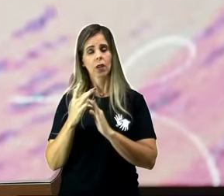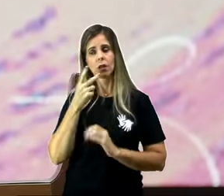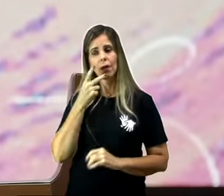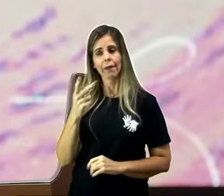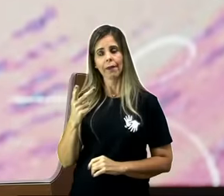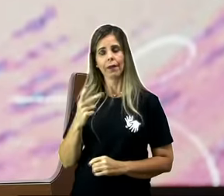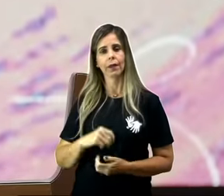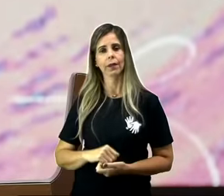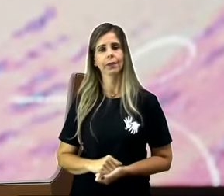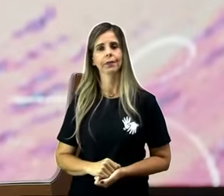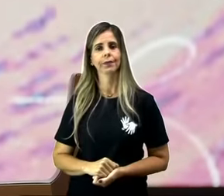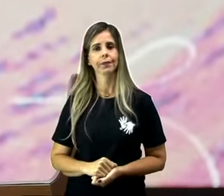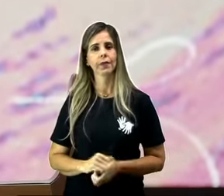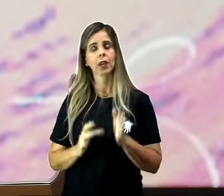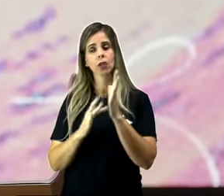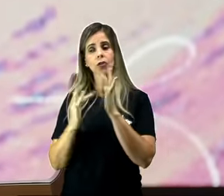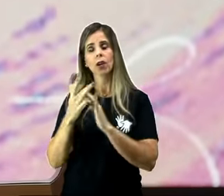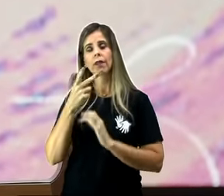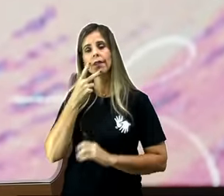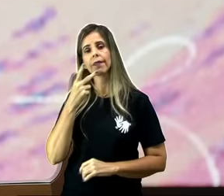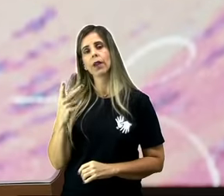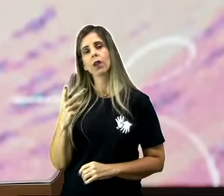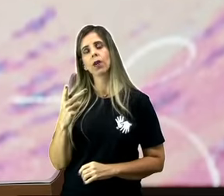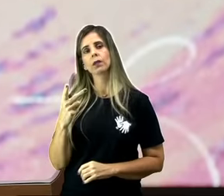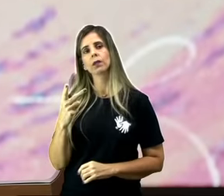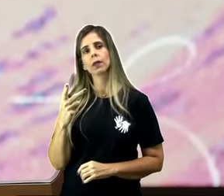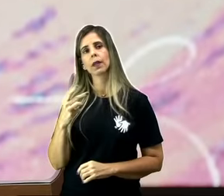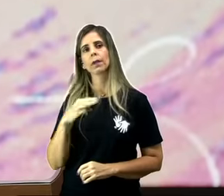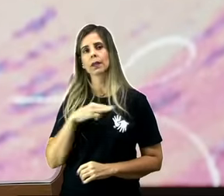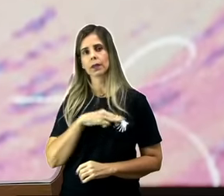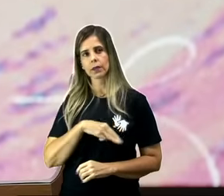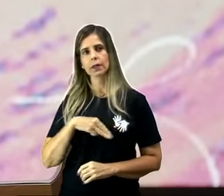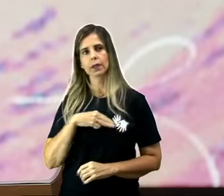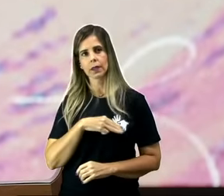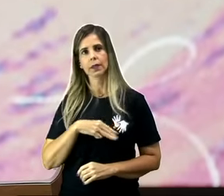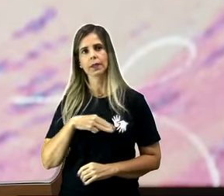É. Olha o que Jesus disse em Mateus capítulo 12, versículo 25.